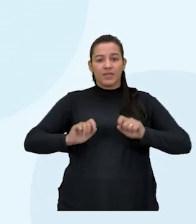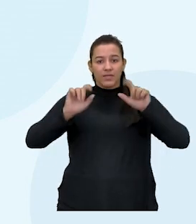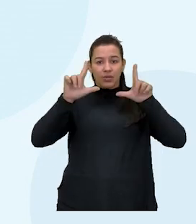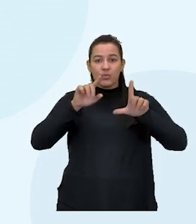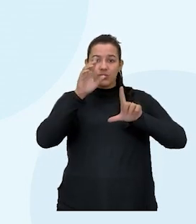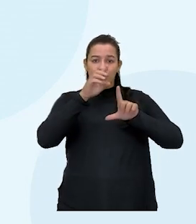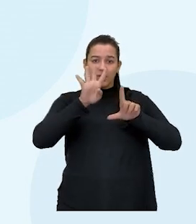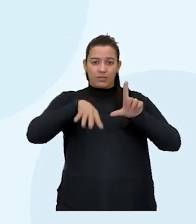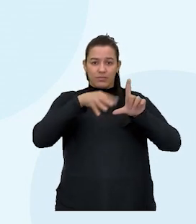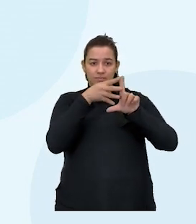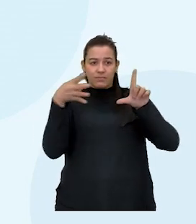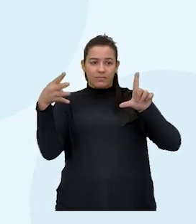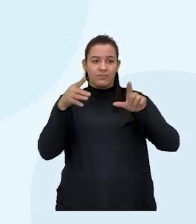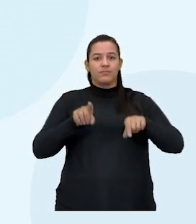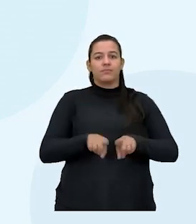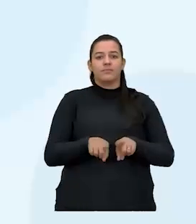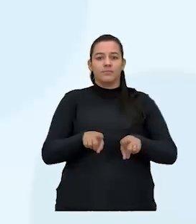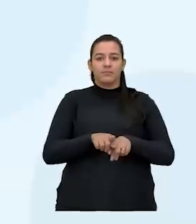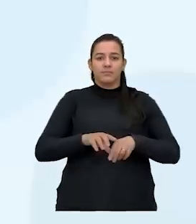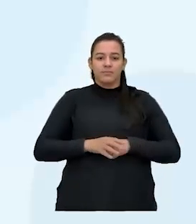a tabela.